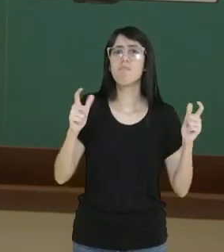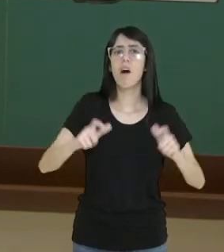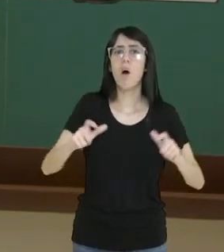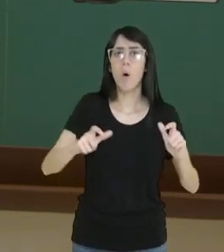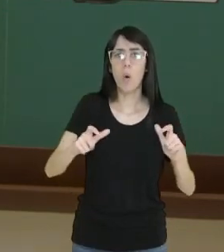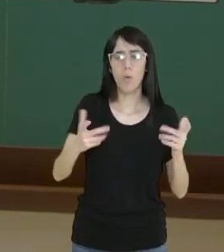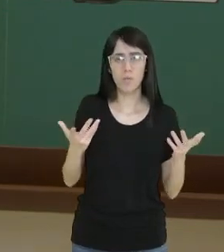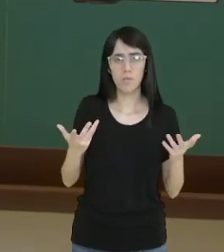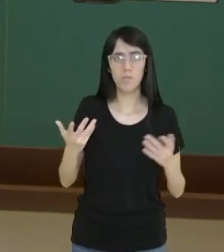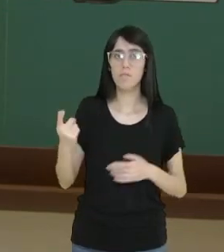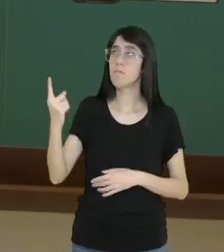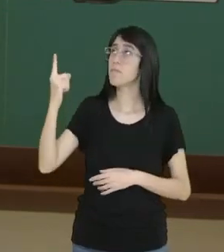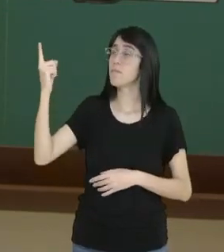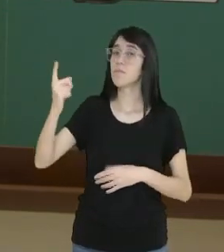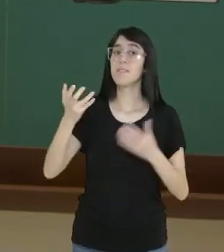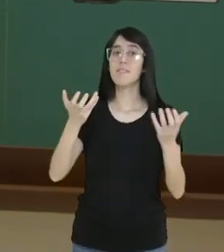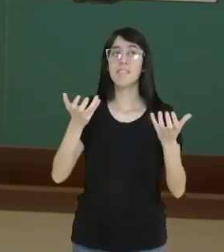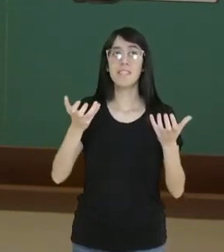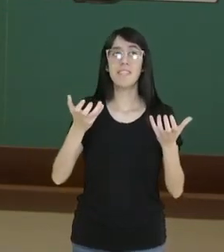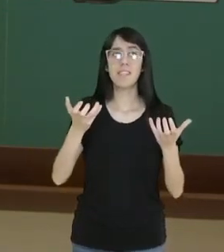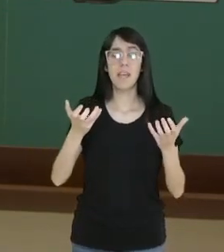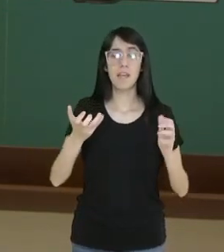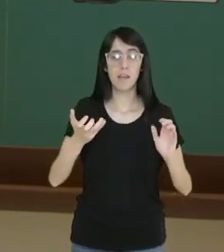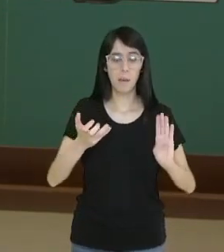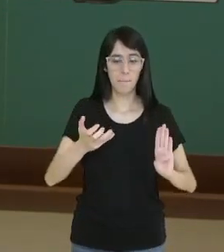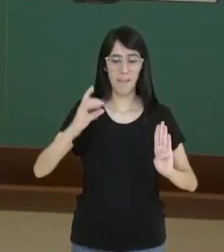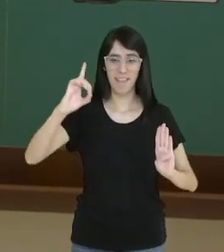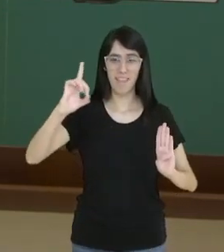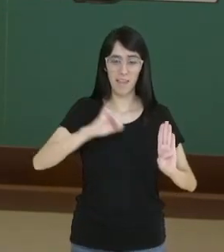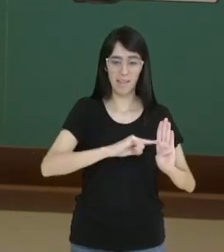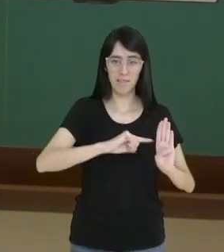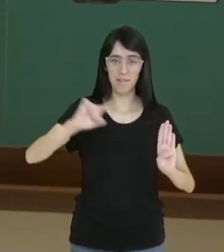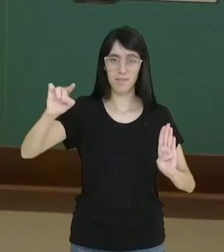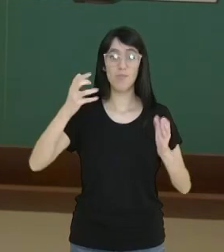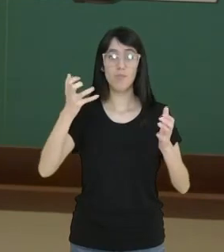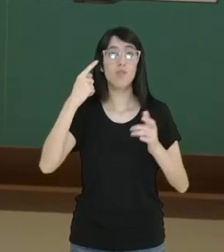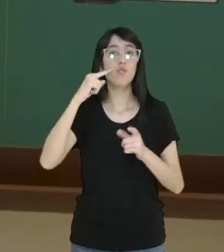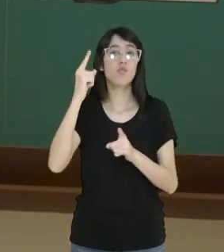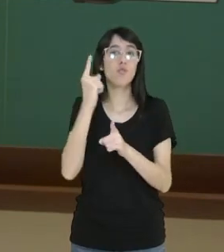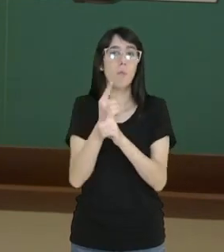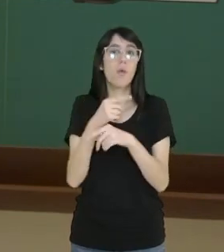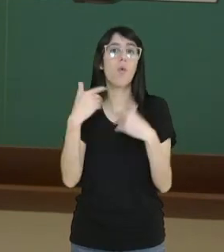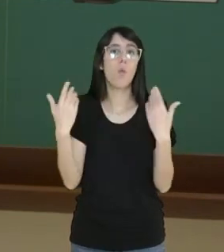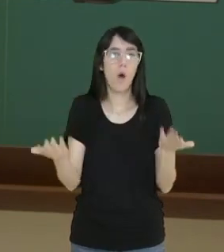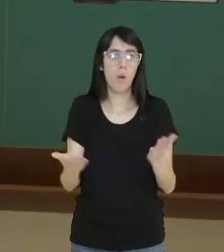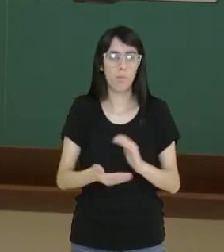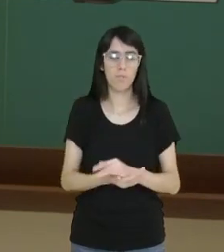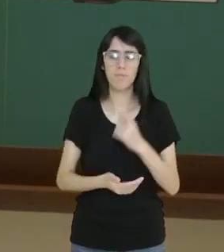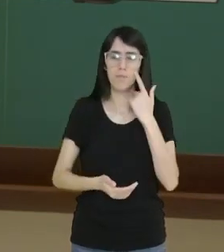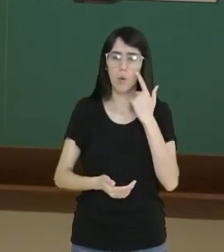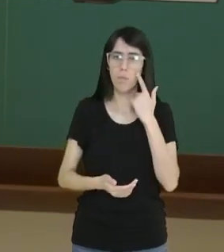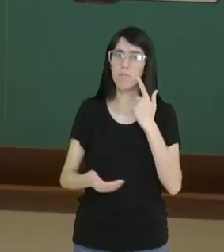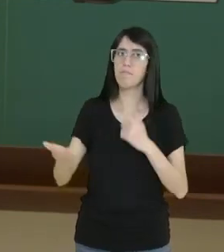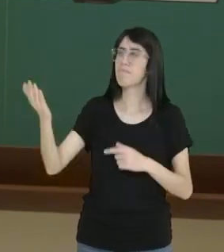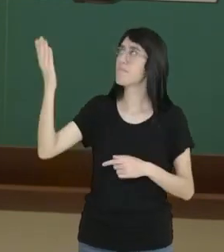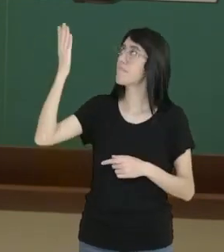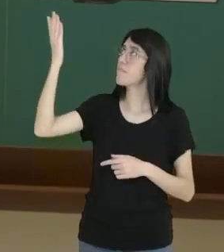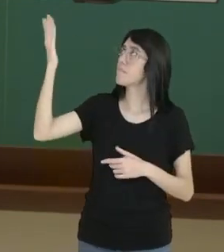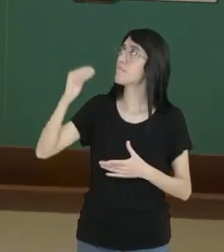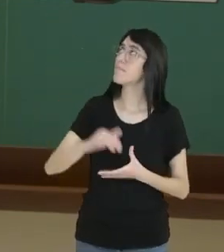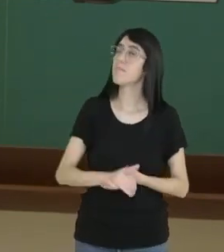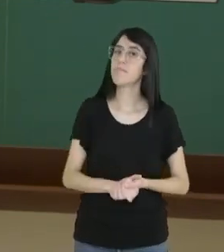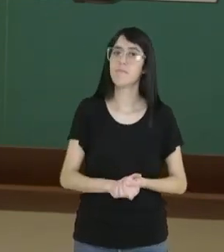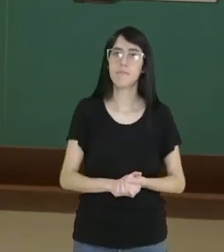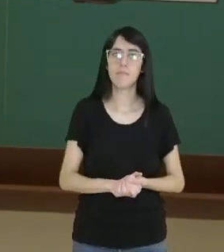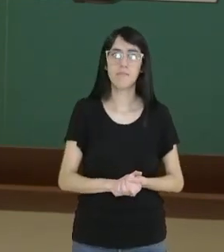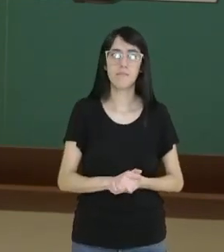pedindo. Ele quer a diagonal BD. É esse tamanho aqui, ó, essa diagonal. Tá bom? Então, olha lá o desenho, ó, bem bonitinho. 4 em